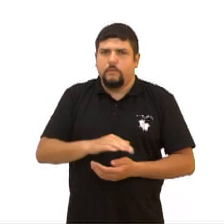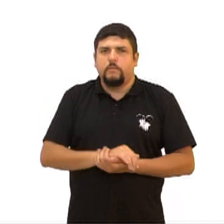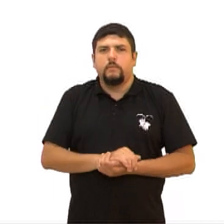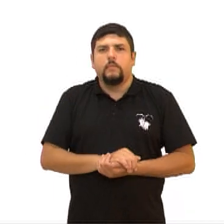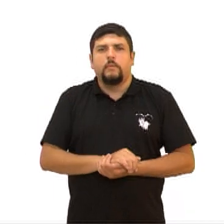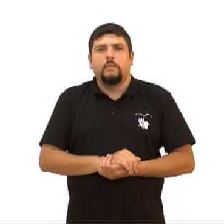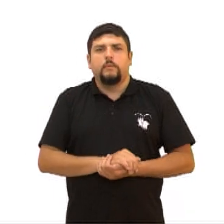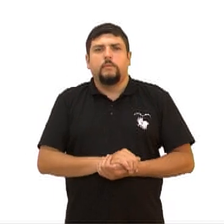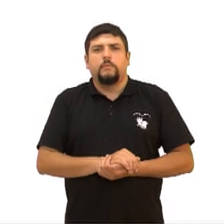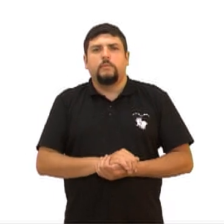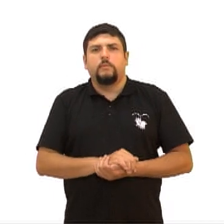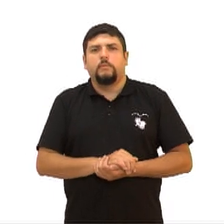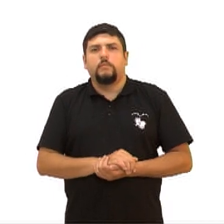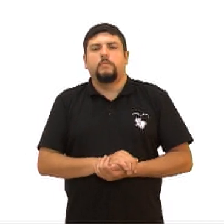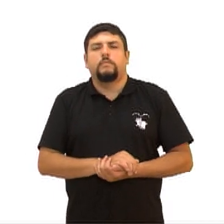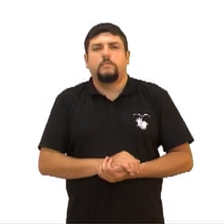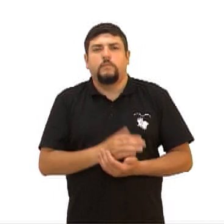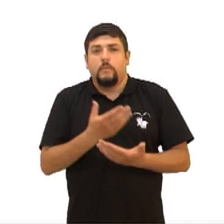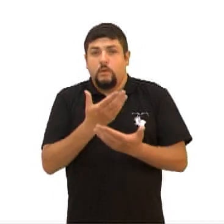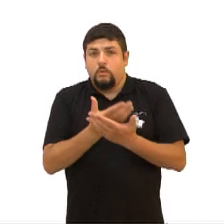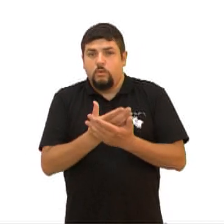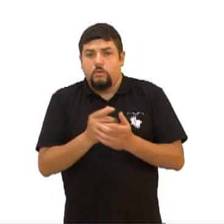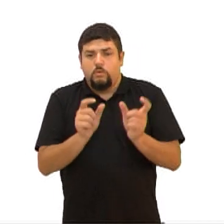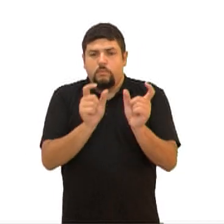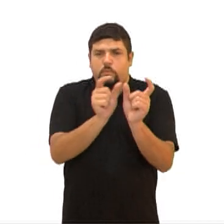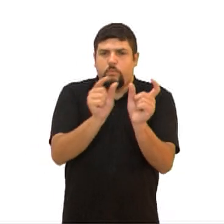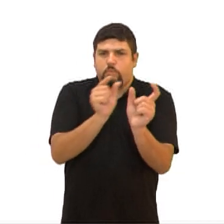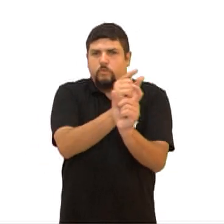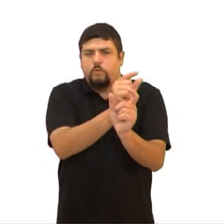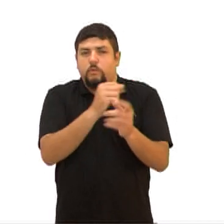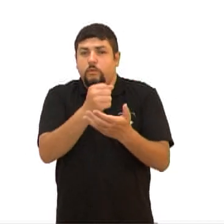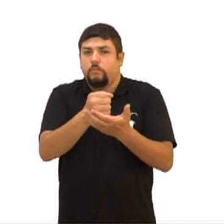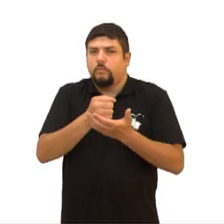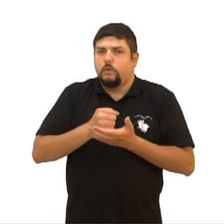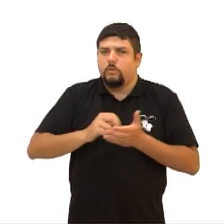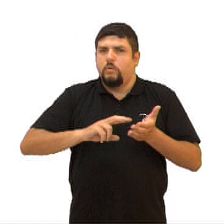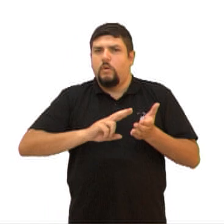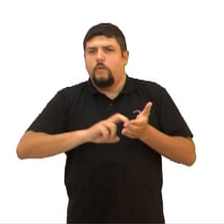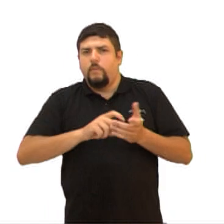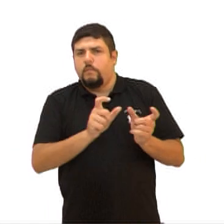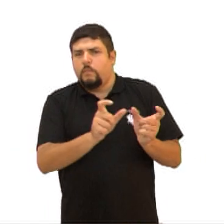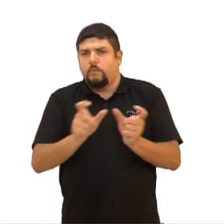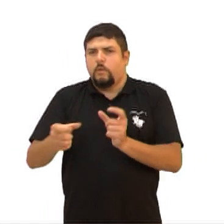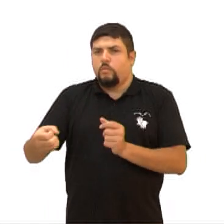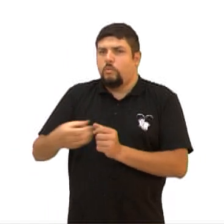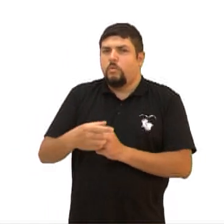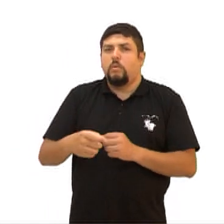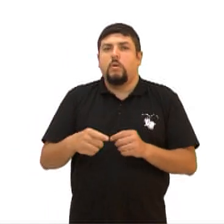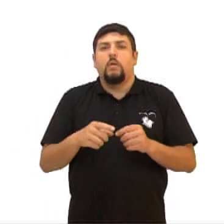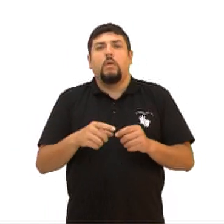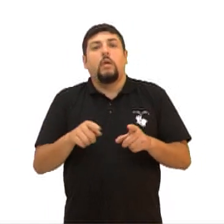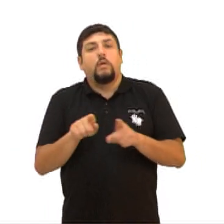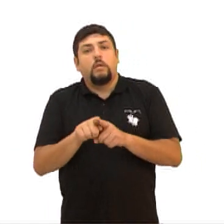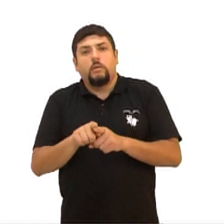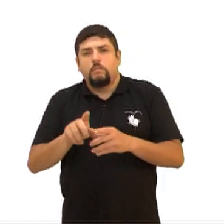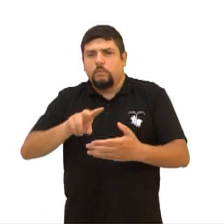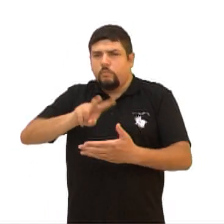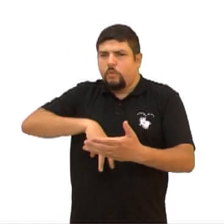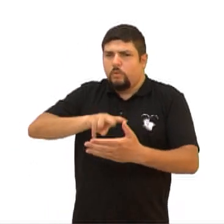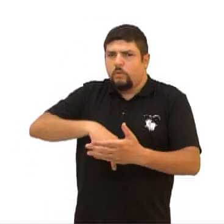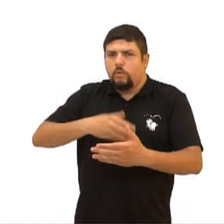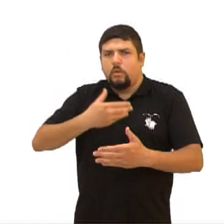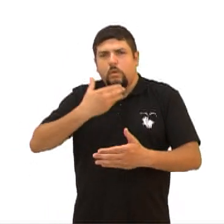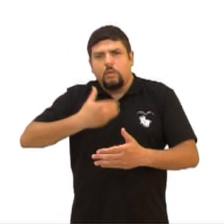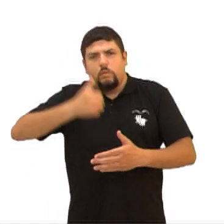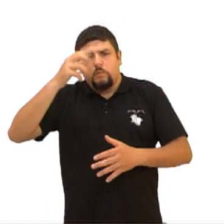estudo dos prefixos e sufixos ajuda muito na ampliação de vocabulário. Consequentemente, melhor interpretação de um texto. Por que melhor interpretação